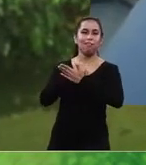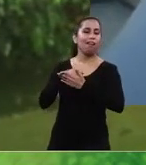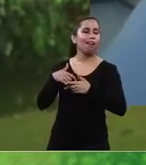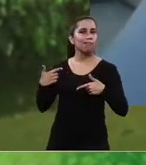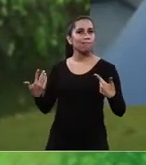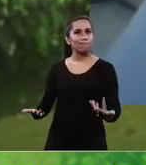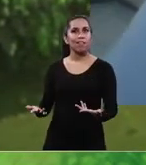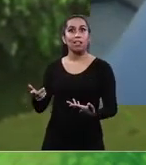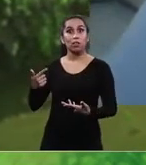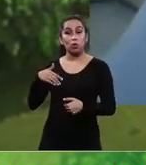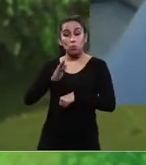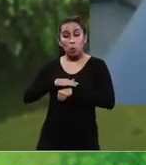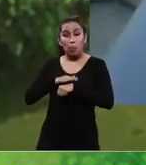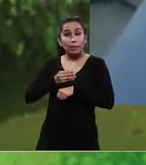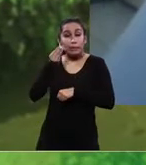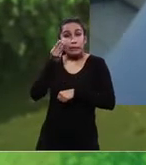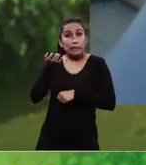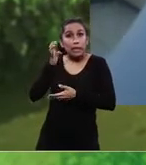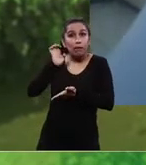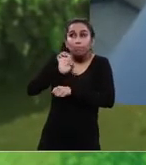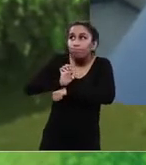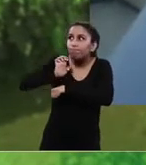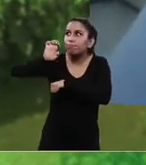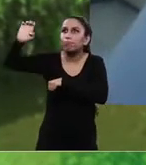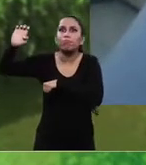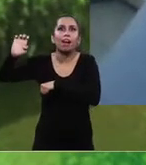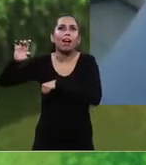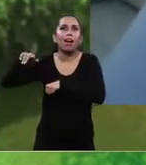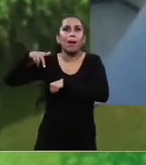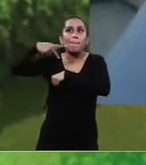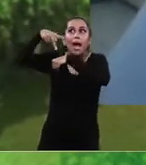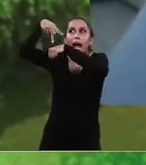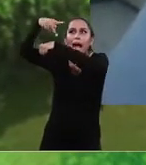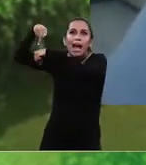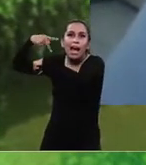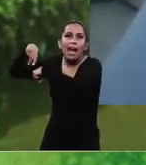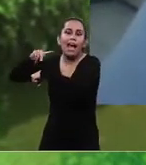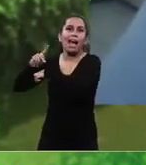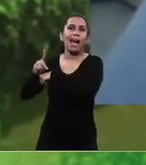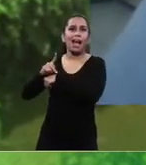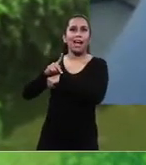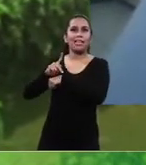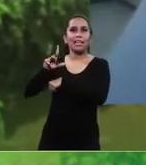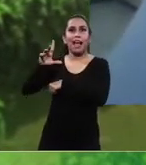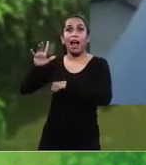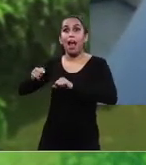de exportações para alguns países da América do Sul